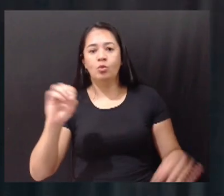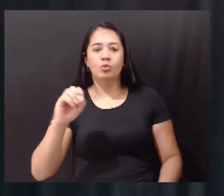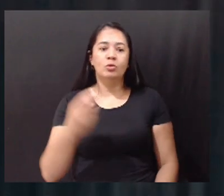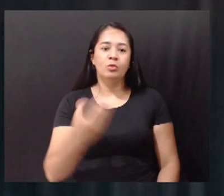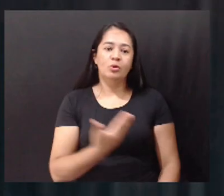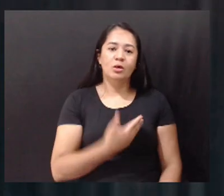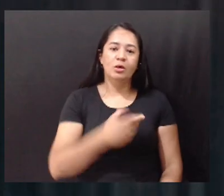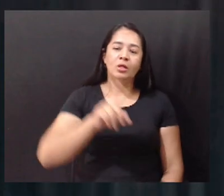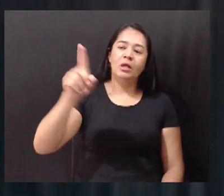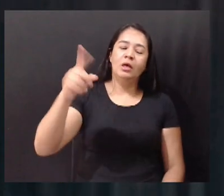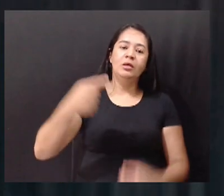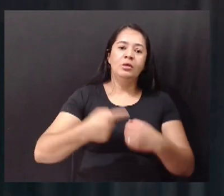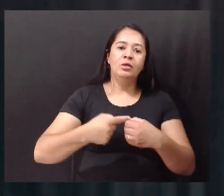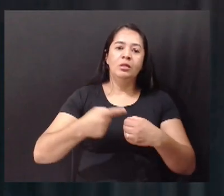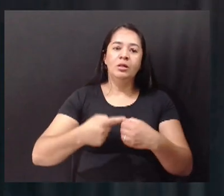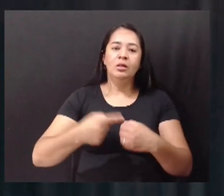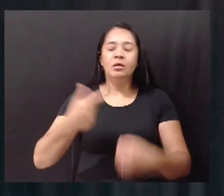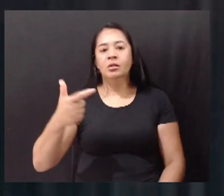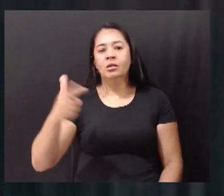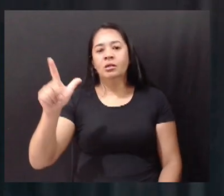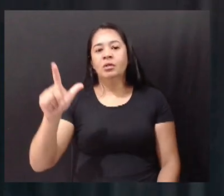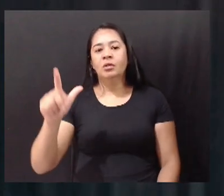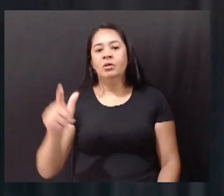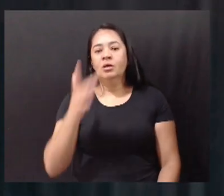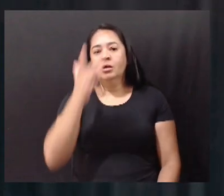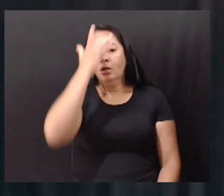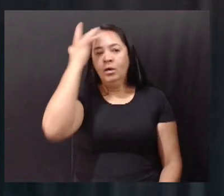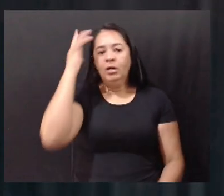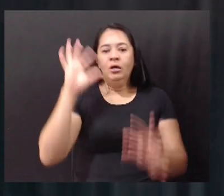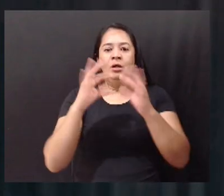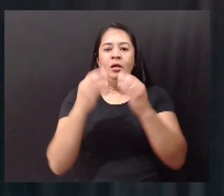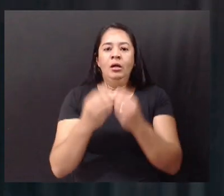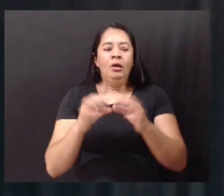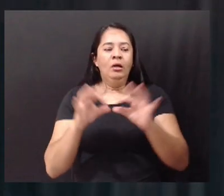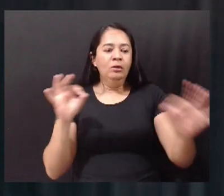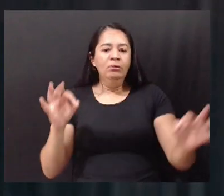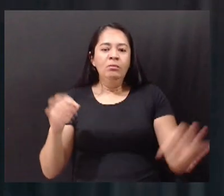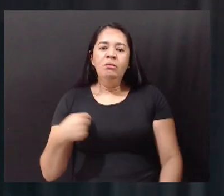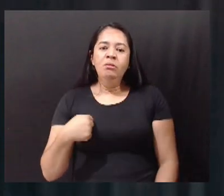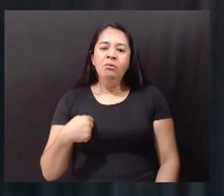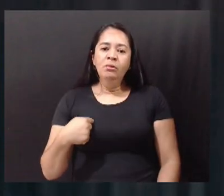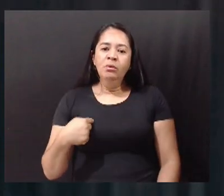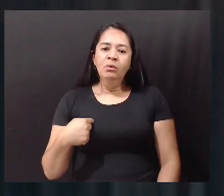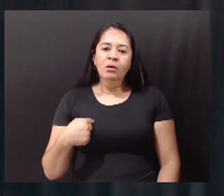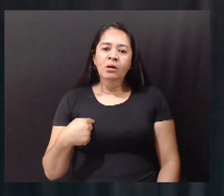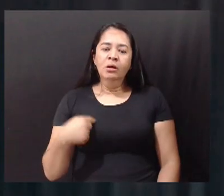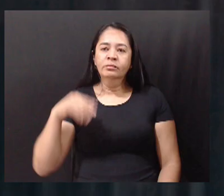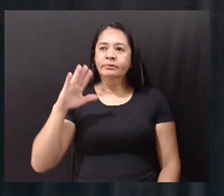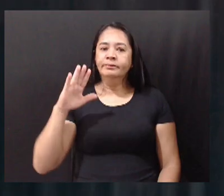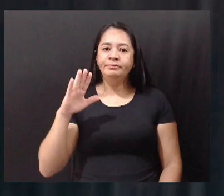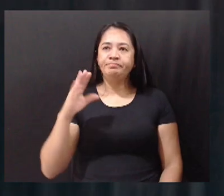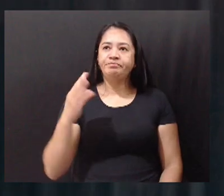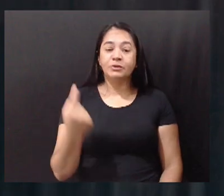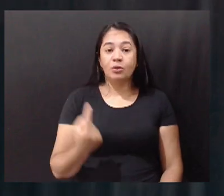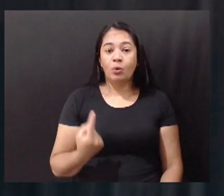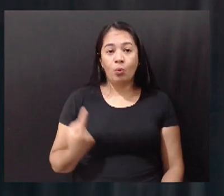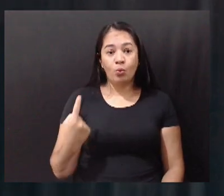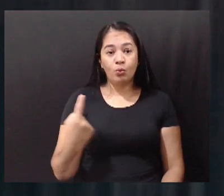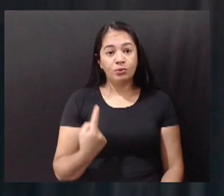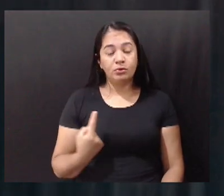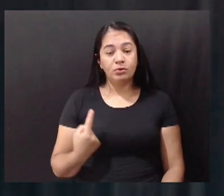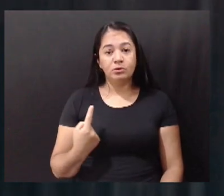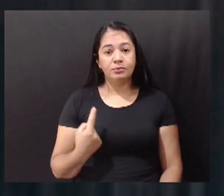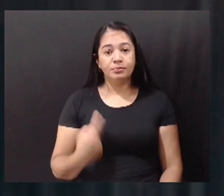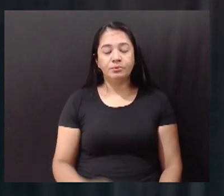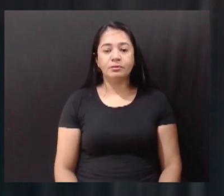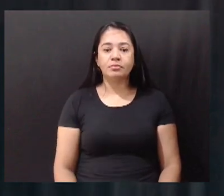em outra cidade, né, um parente que está mais distante, eu tenho ficado cada vez mais sozinho no mundo real.